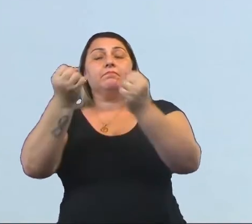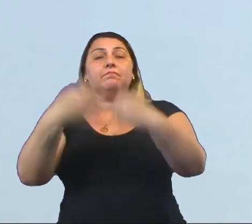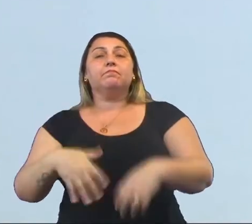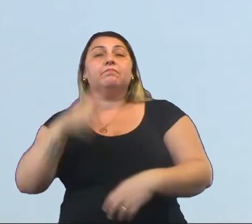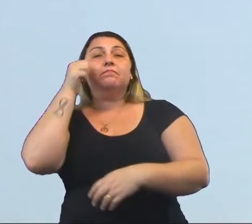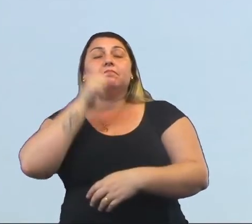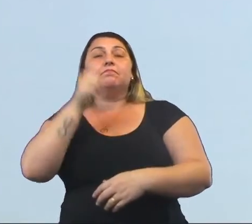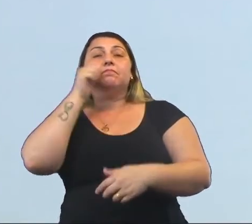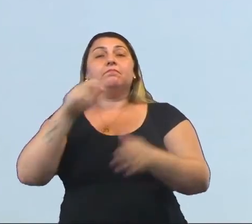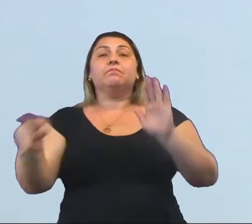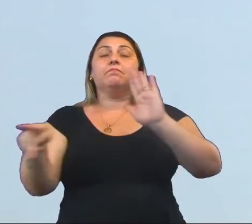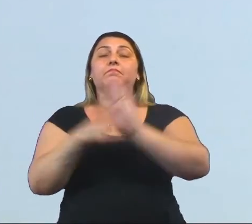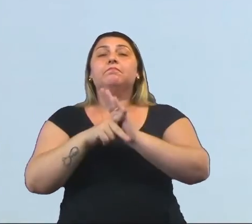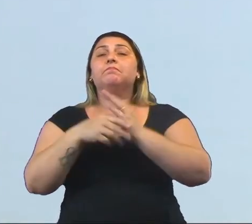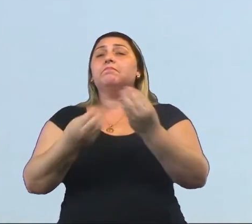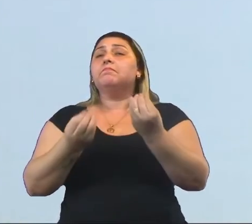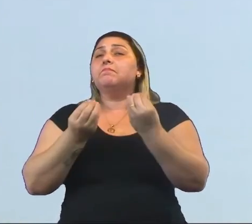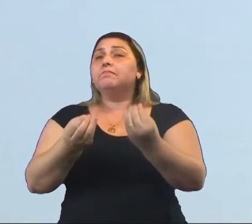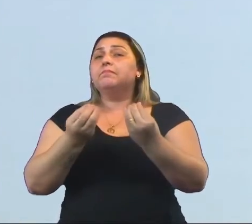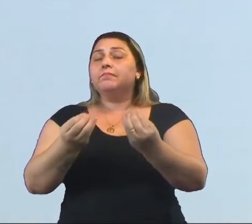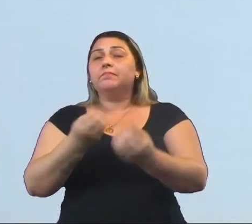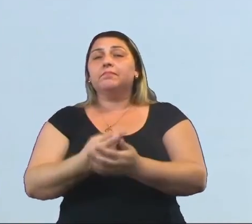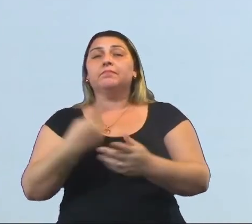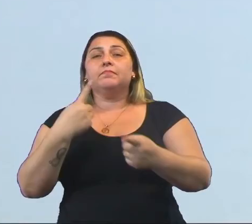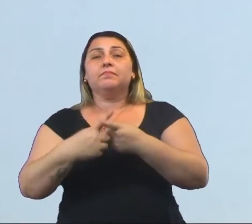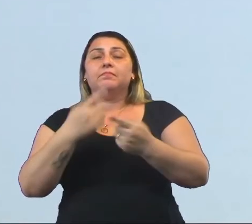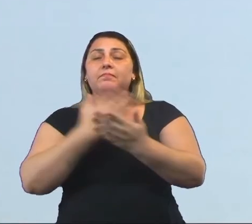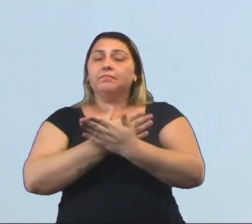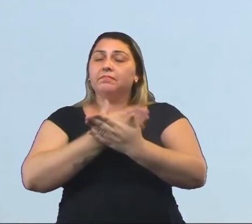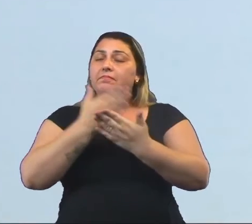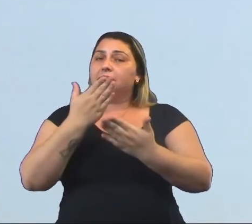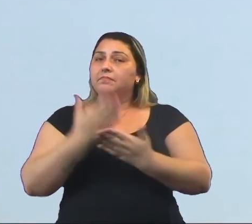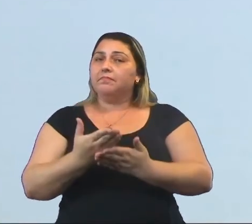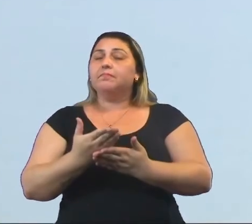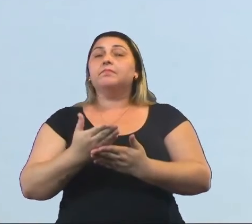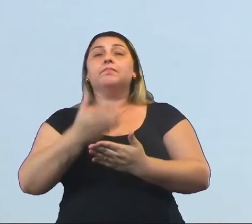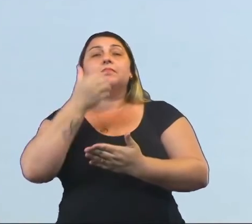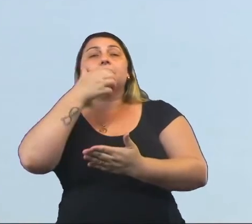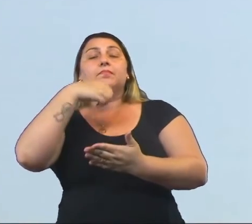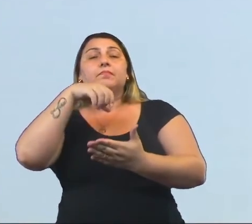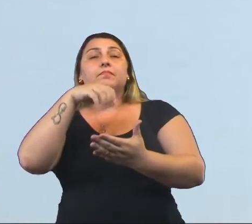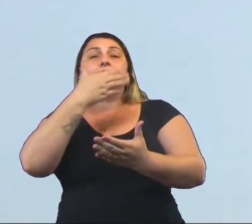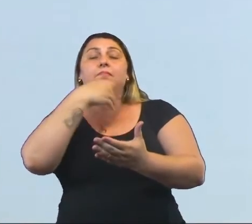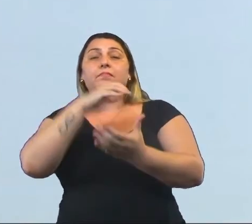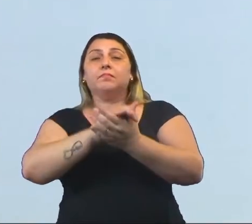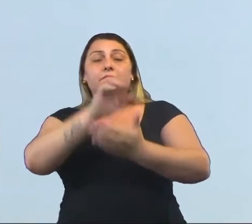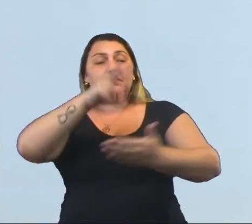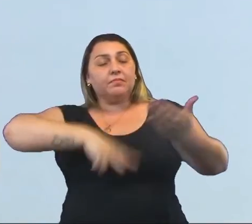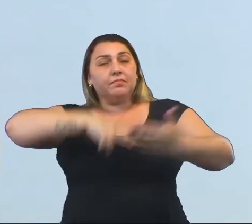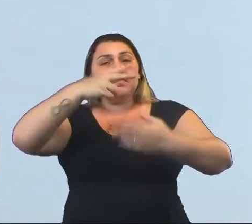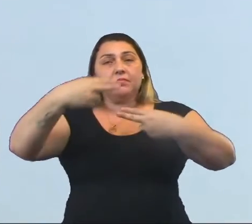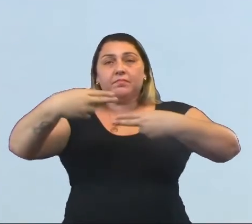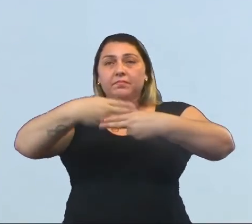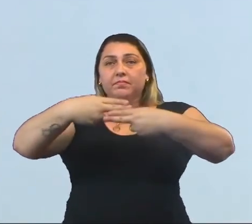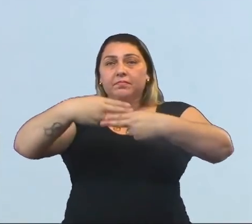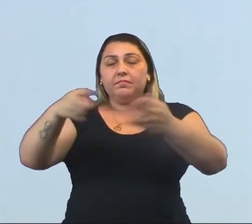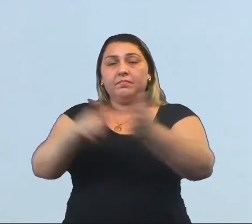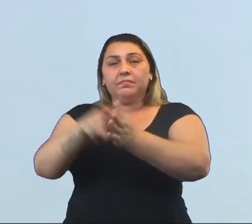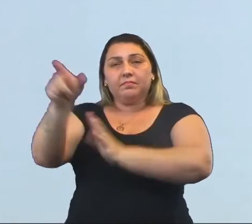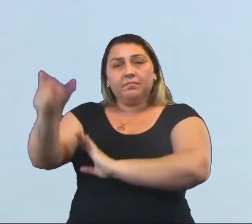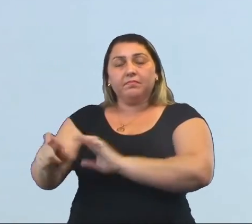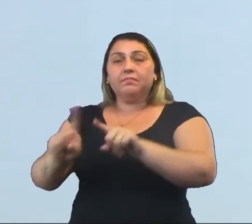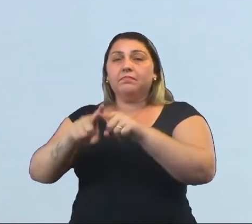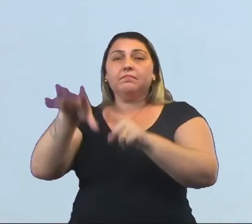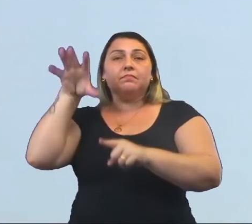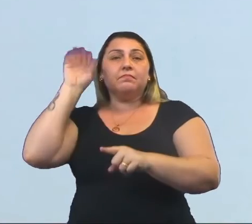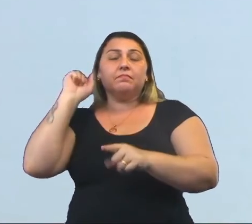mulheres fizeram parte, de que maneira. Porque bem no início, né, os seus maridos ou os homens liam essas novelas para elas. Mas